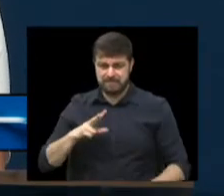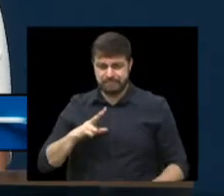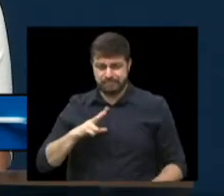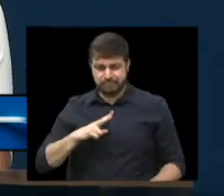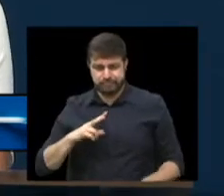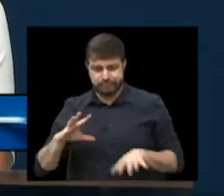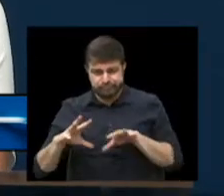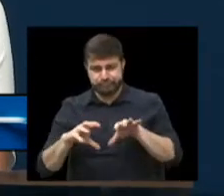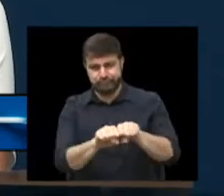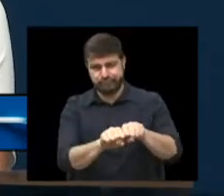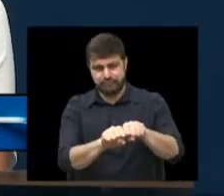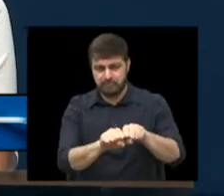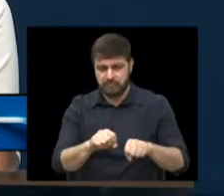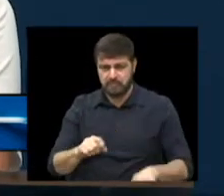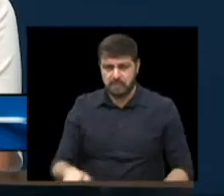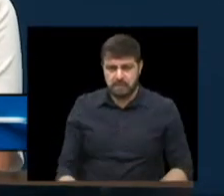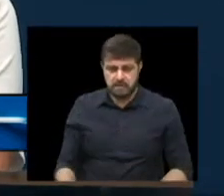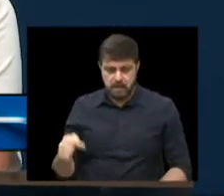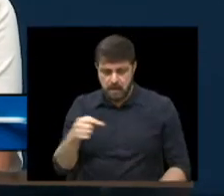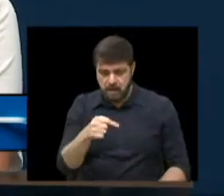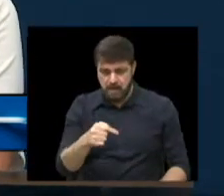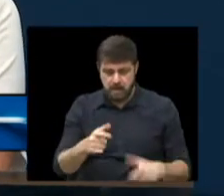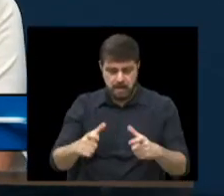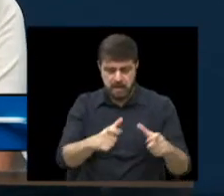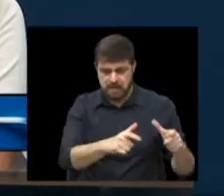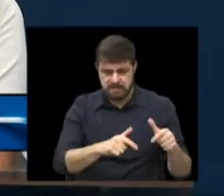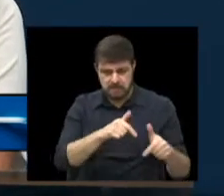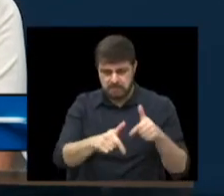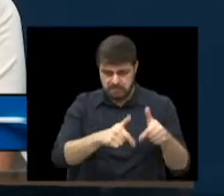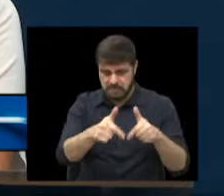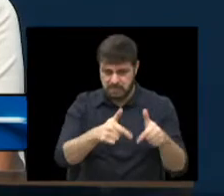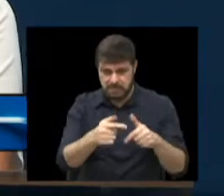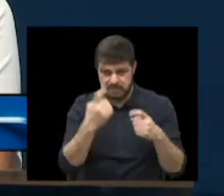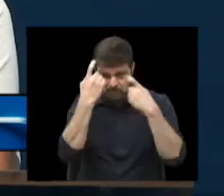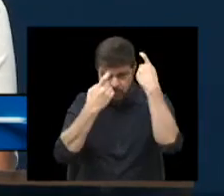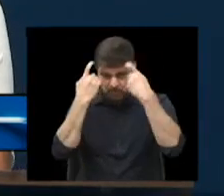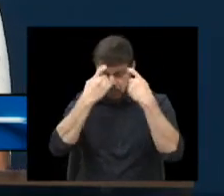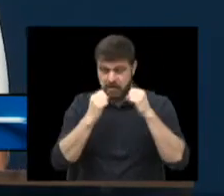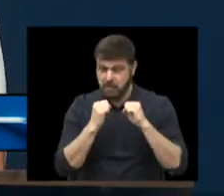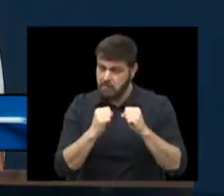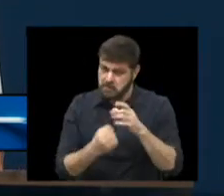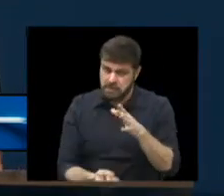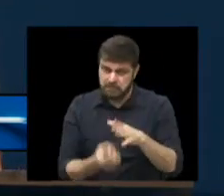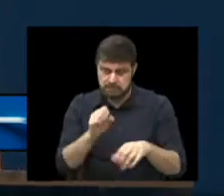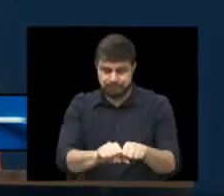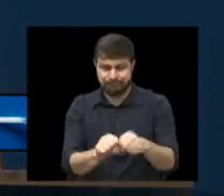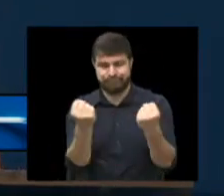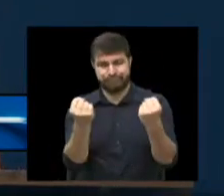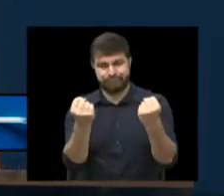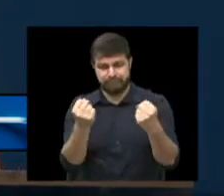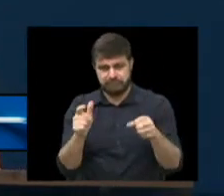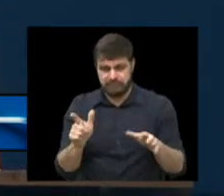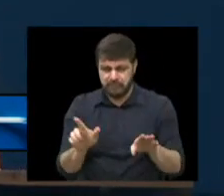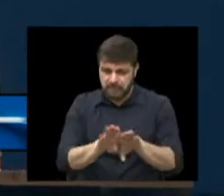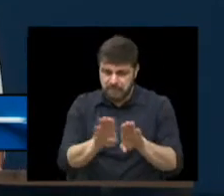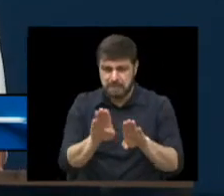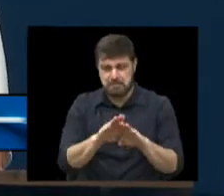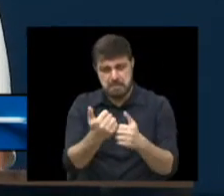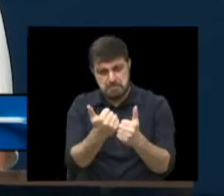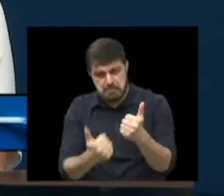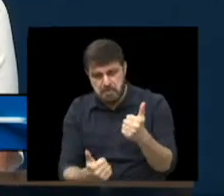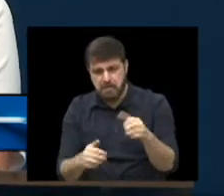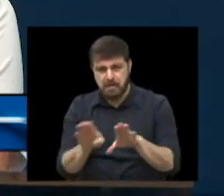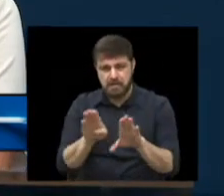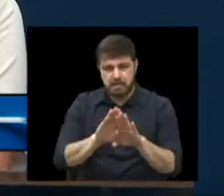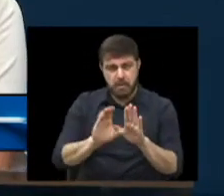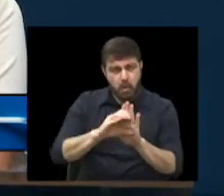Os serviços estão bastante preocupados, porque isso pode implicar na fragmentação da rede, na precarização, do abandono da concepção e